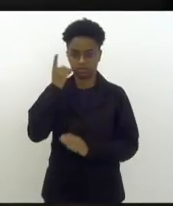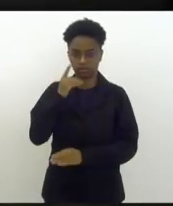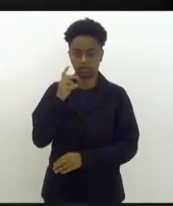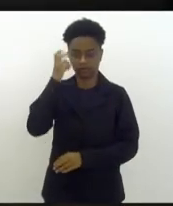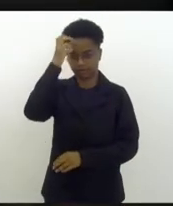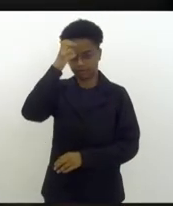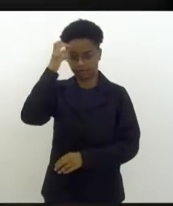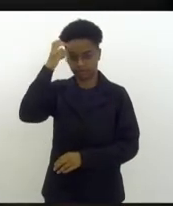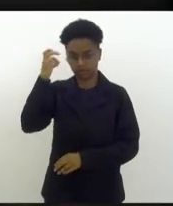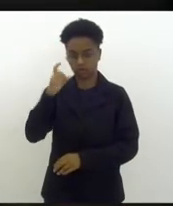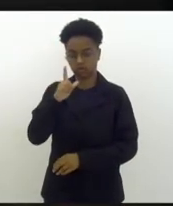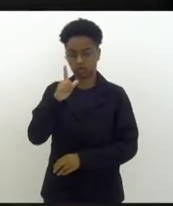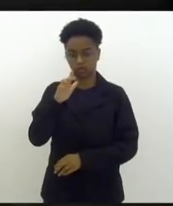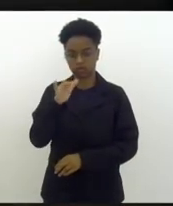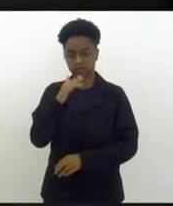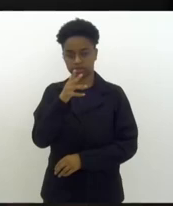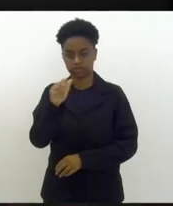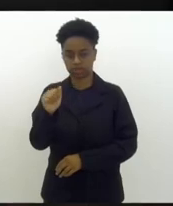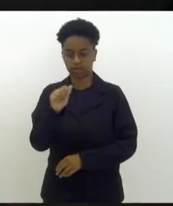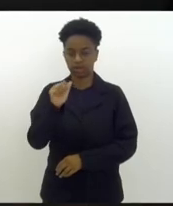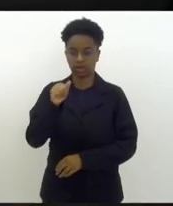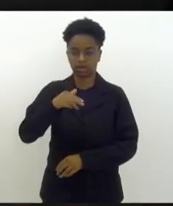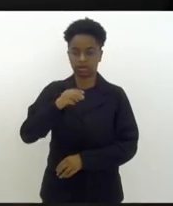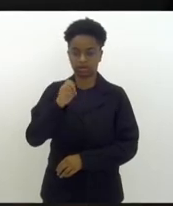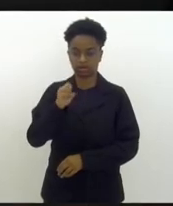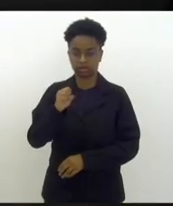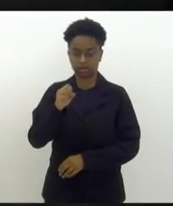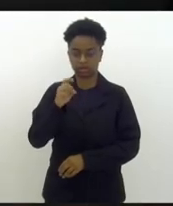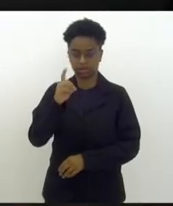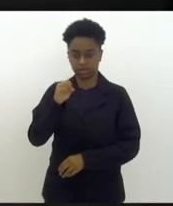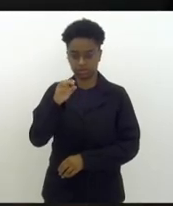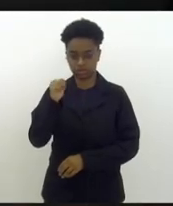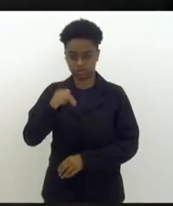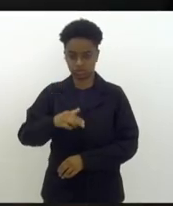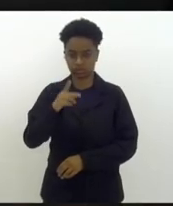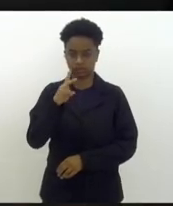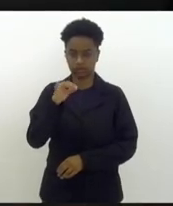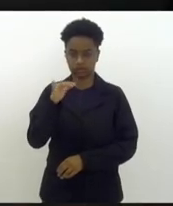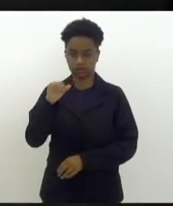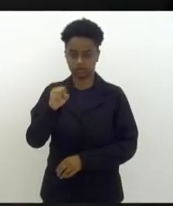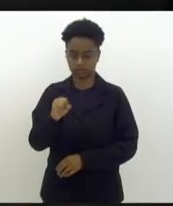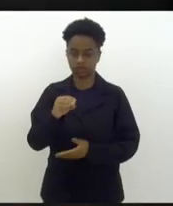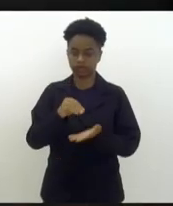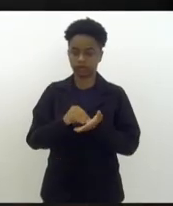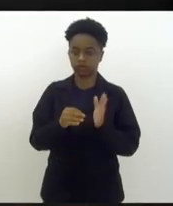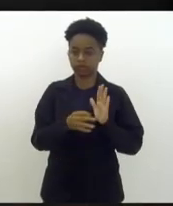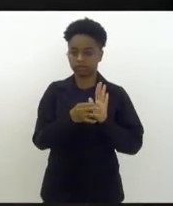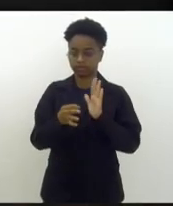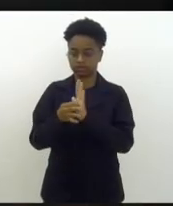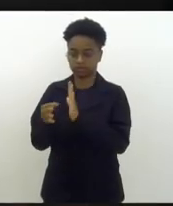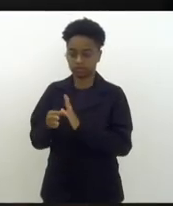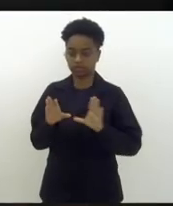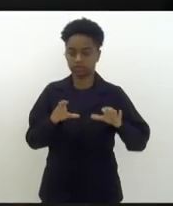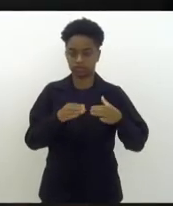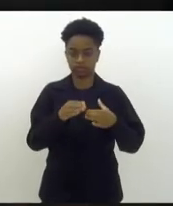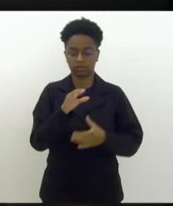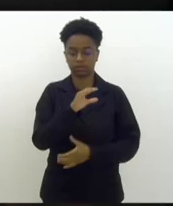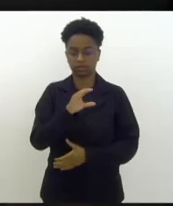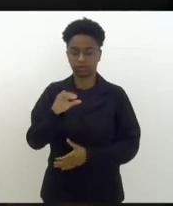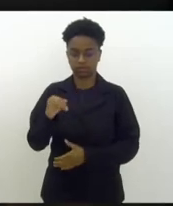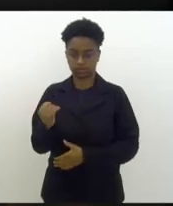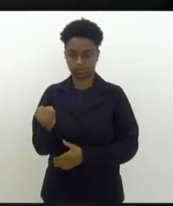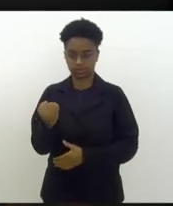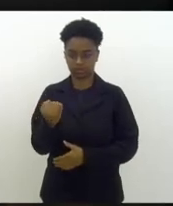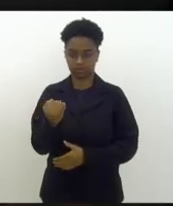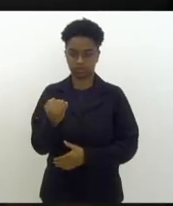Verônica Lima Lucinha Anderson Moraes Vinícius cozzolino prendendo de pareceres das comissões Constituição e Justiça